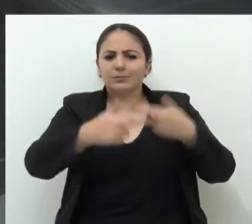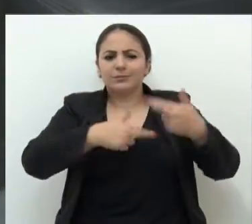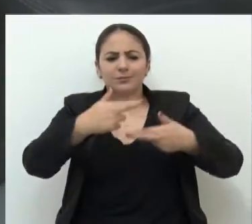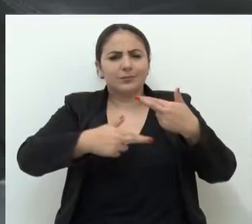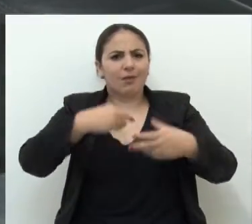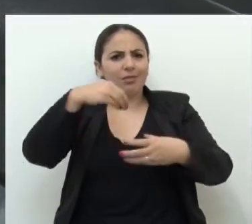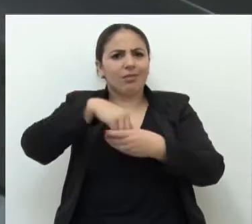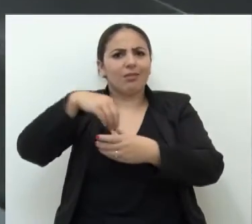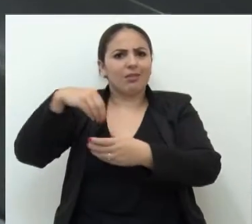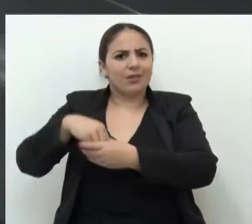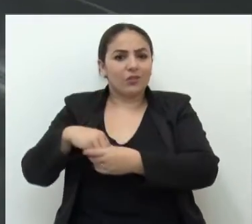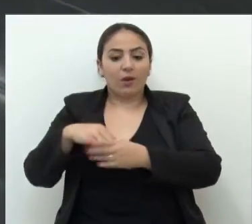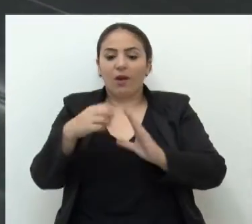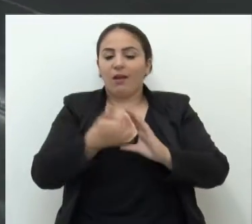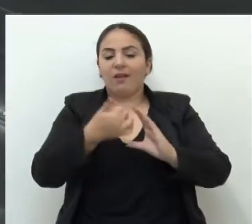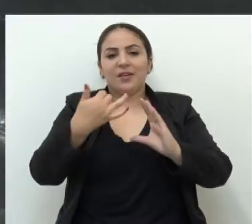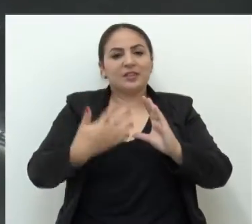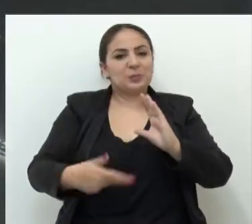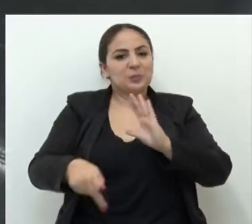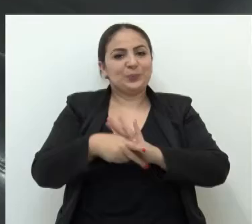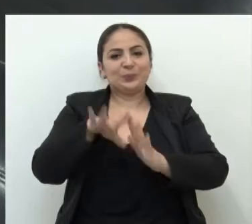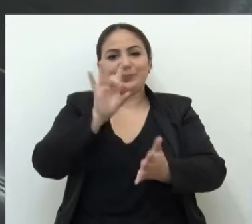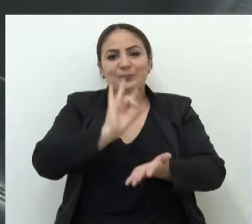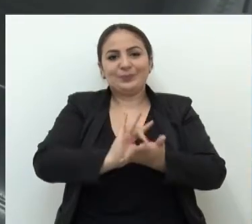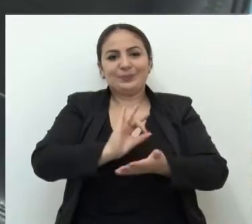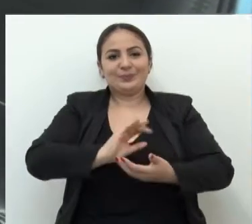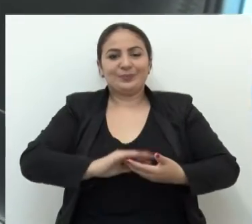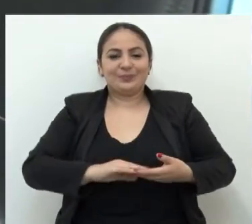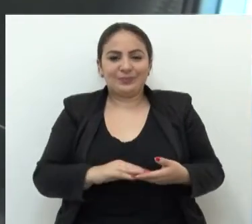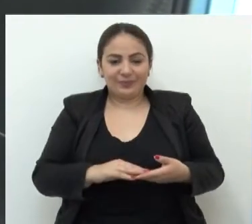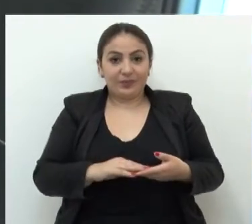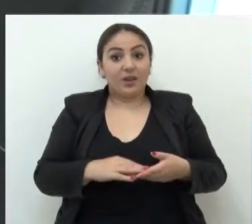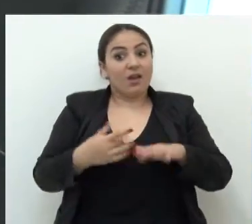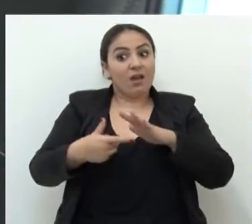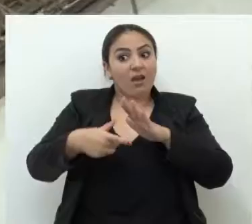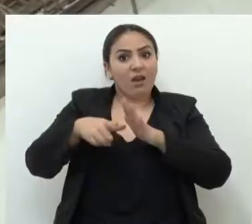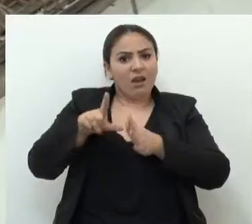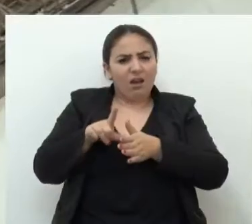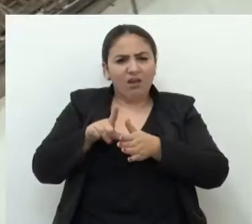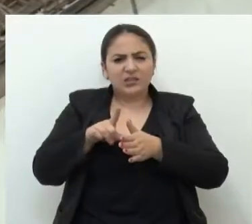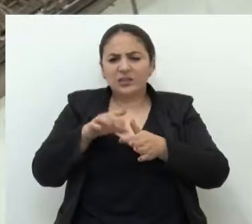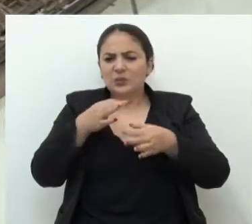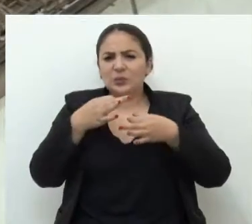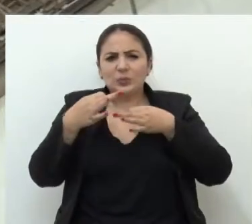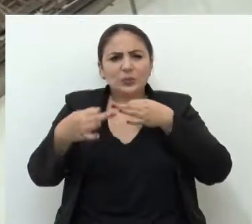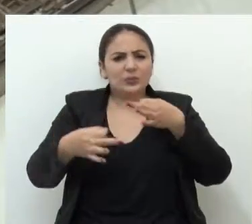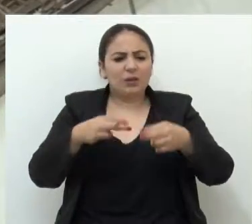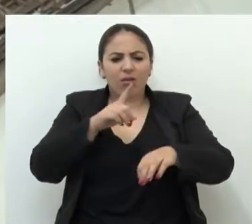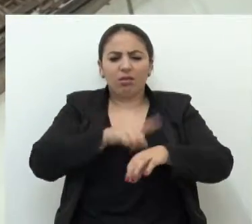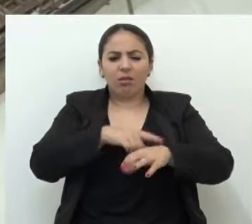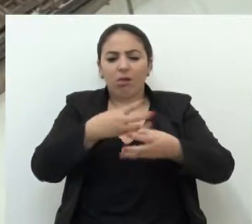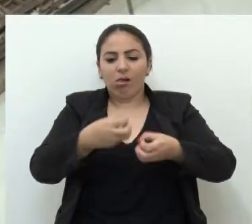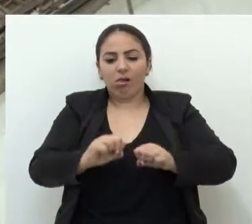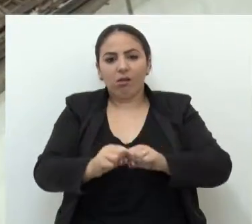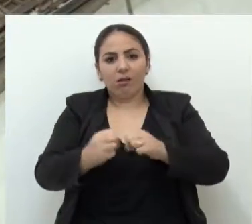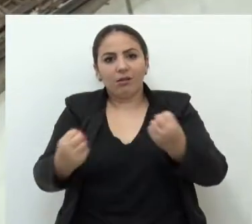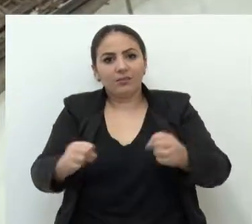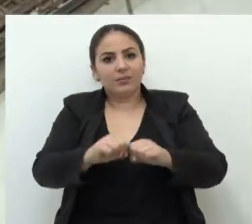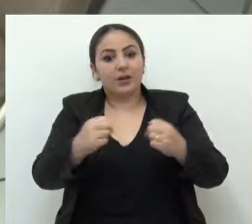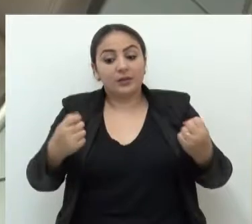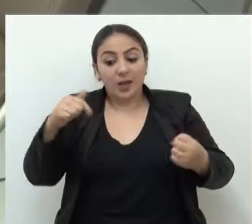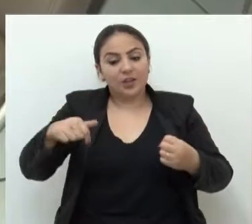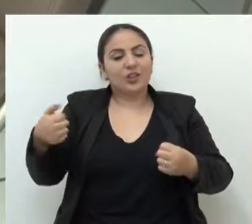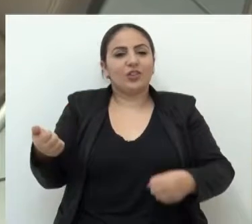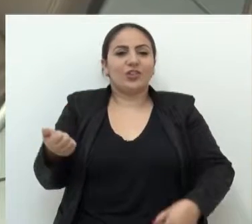foram totalmente reformados, mantendo as características originais. O que antes estava corroído pelo